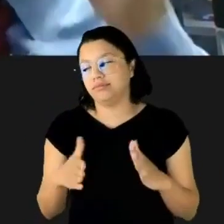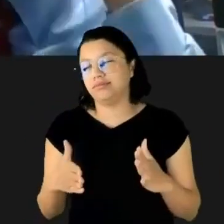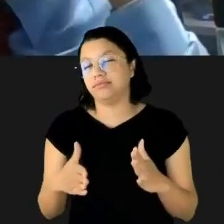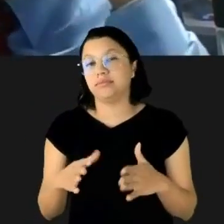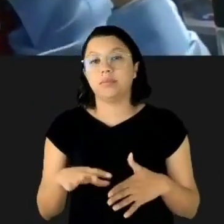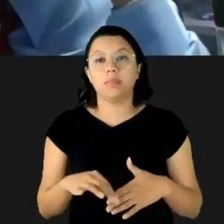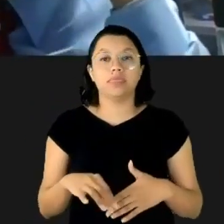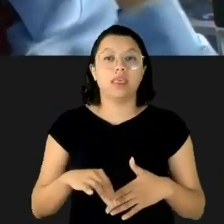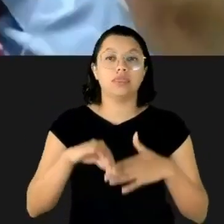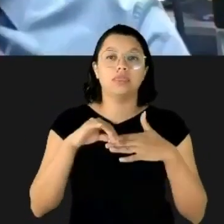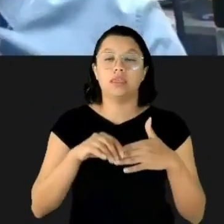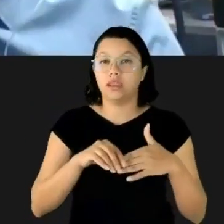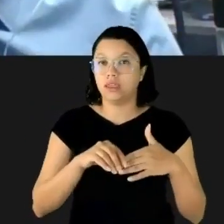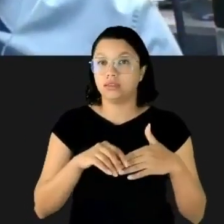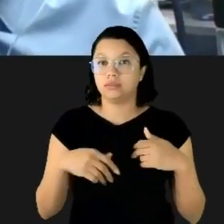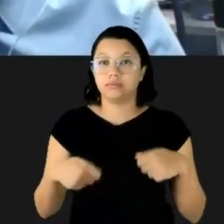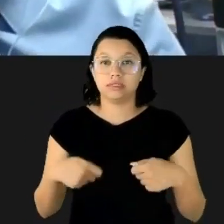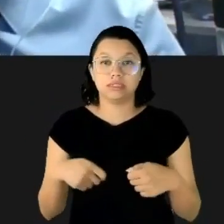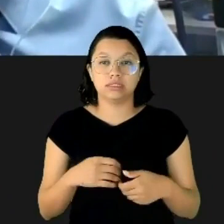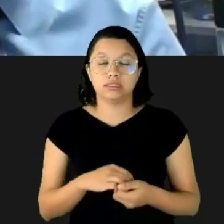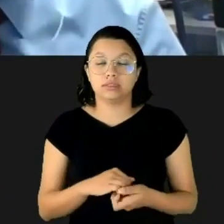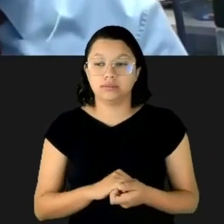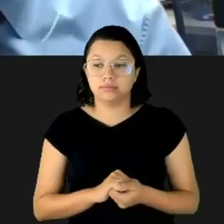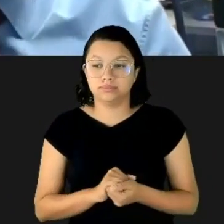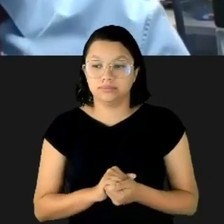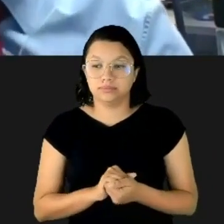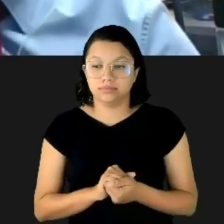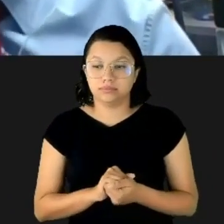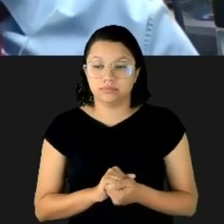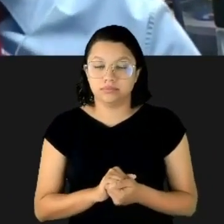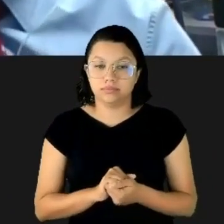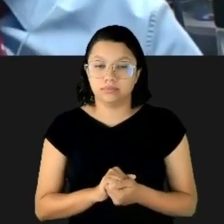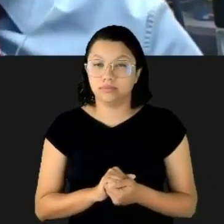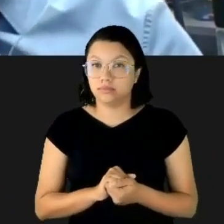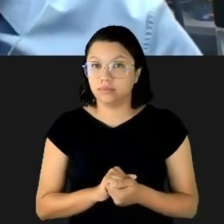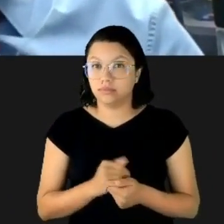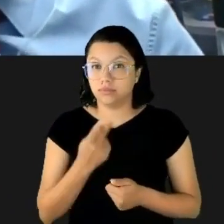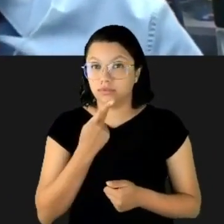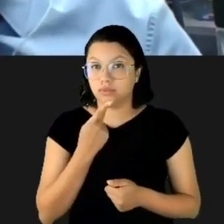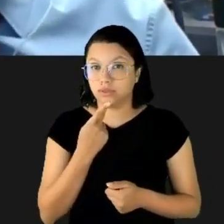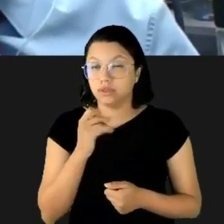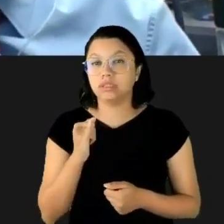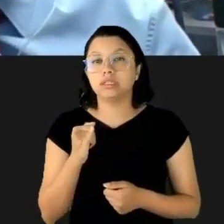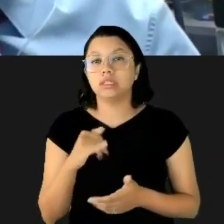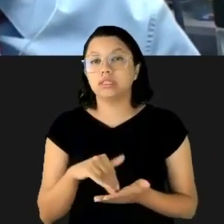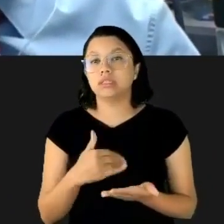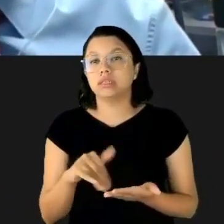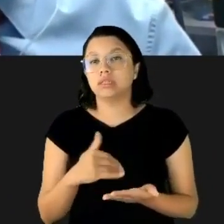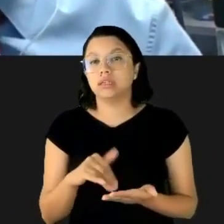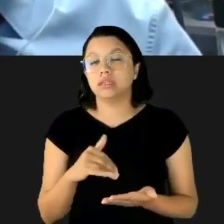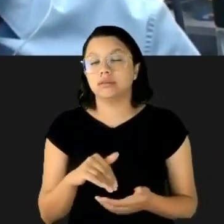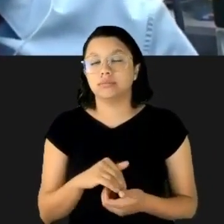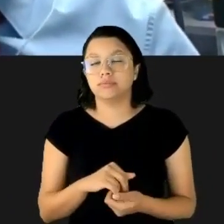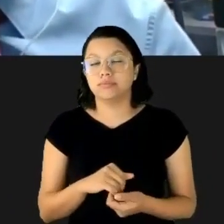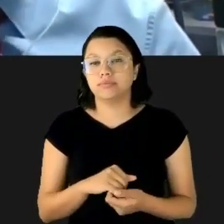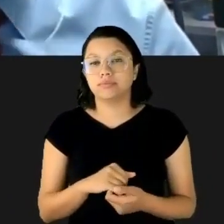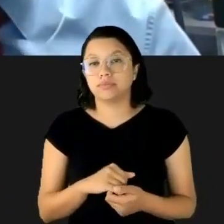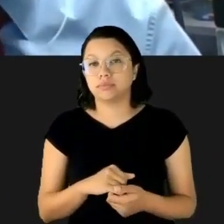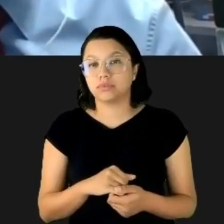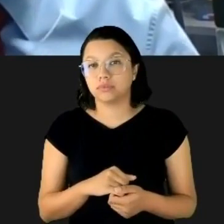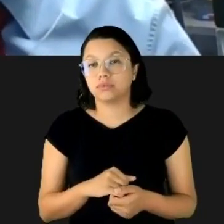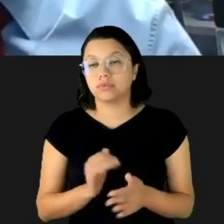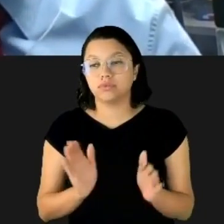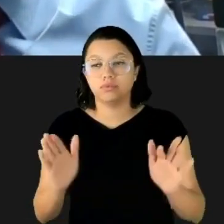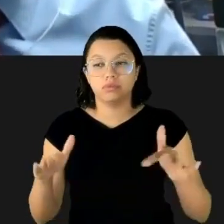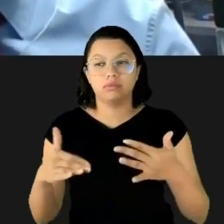liderança deve deve dar qual é o toque se a se a secretaria ou o